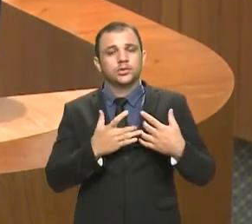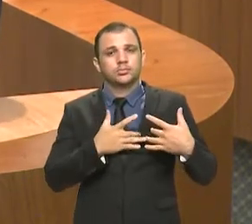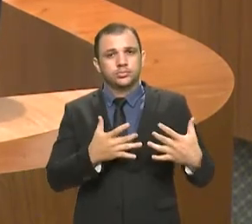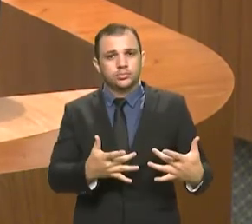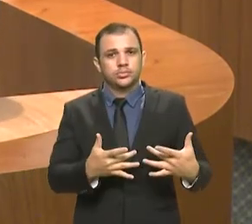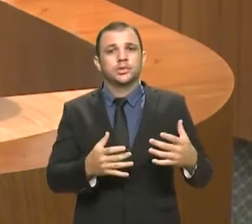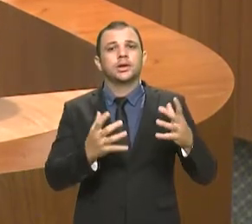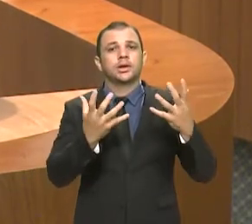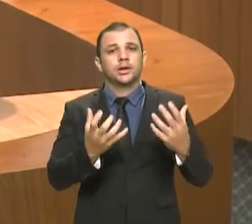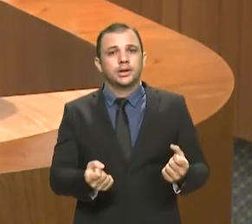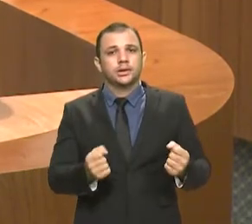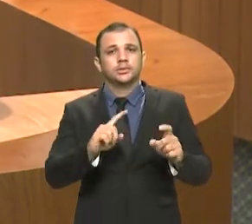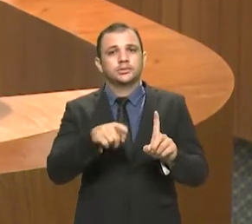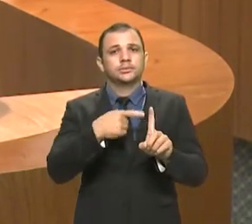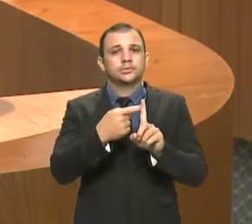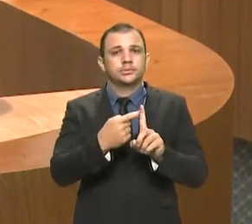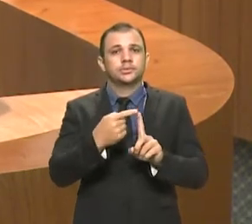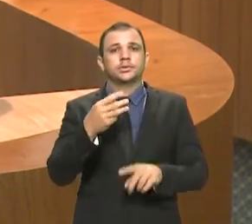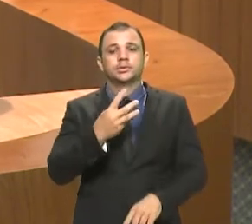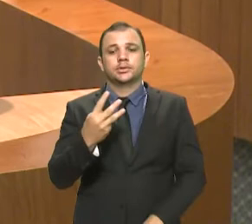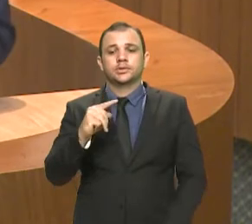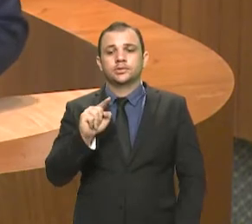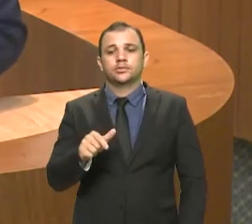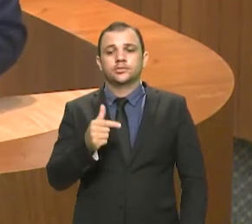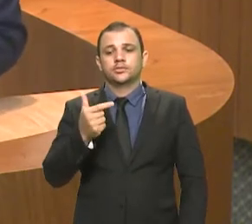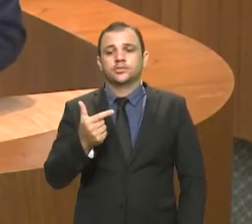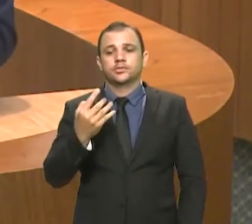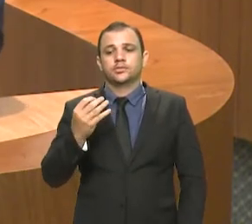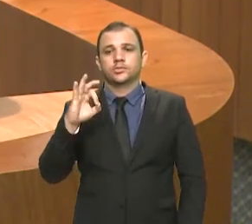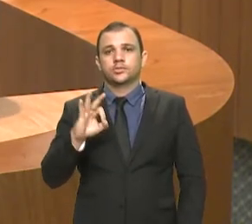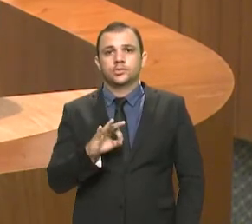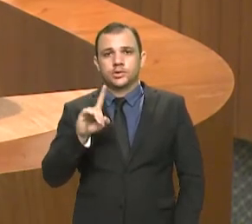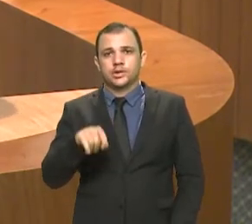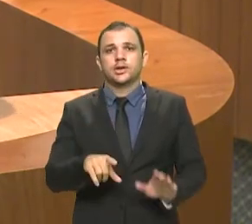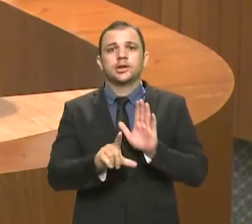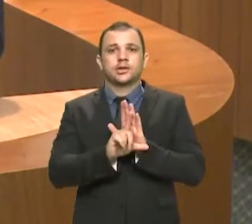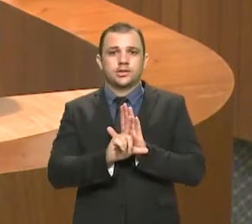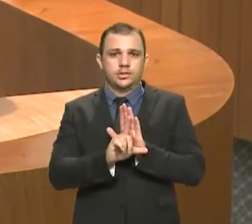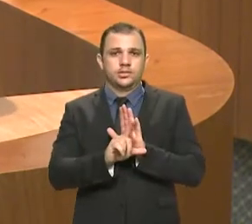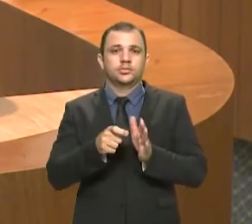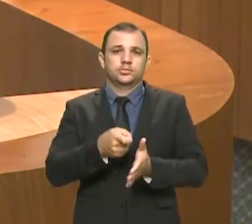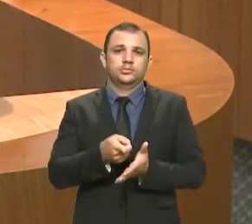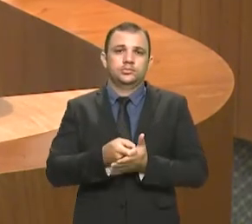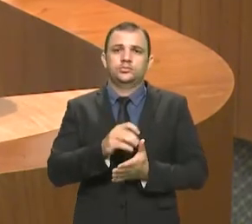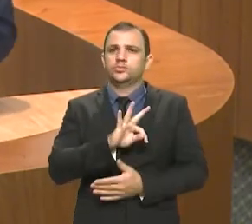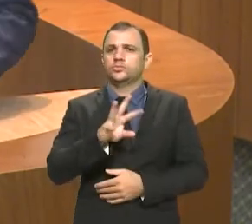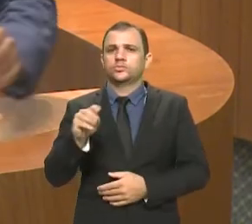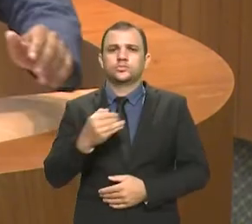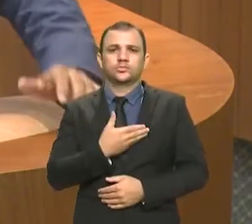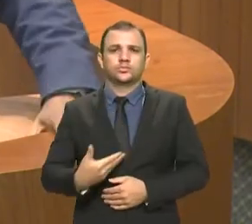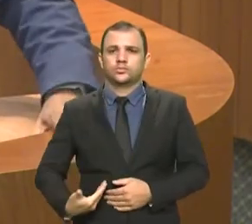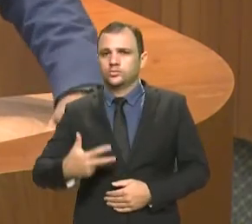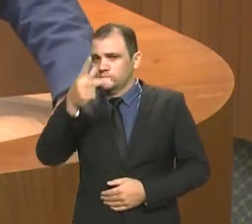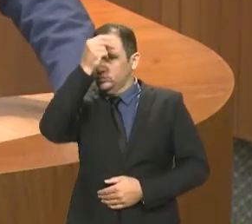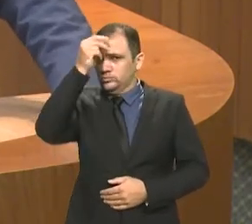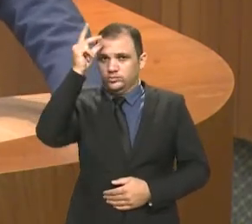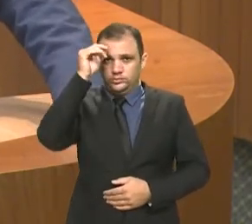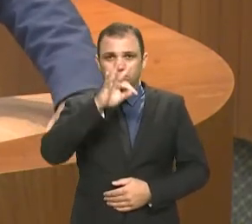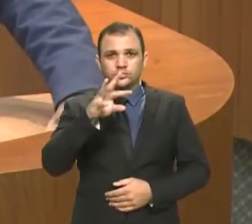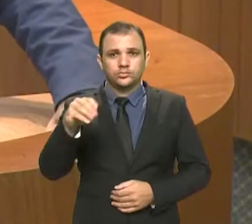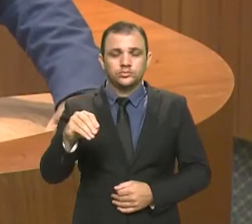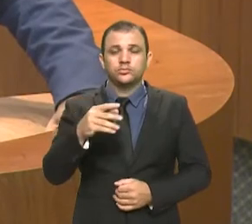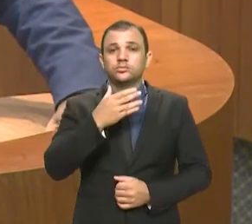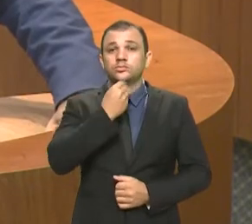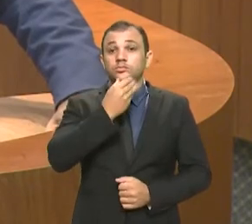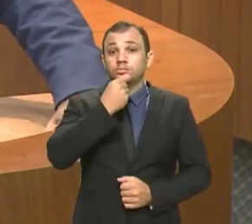de 33,24%, que é lei, que é a obrigação de todos os governadores, de todos os prefeitos, que o prefeito de Santa